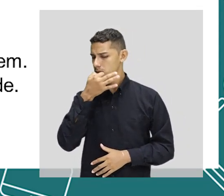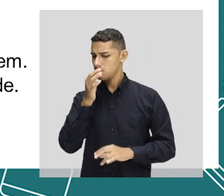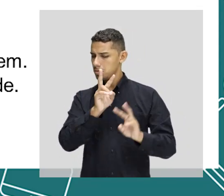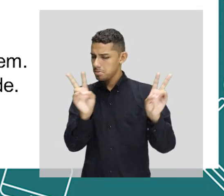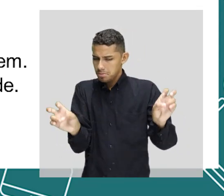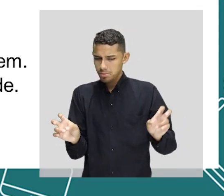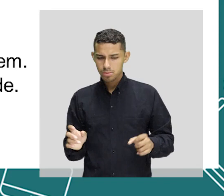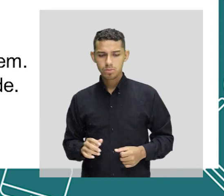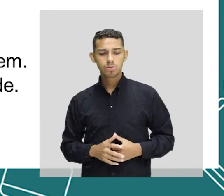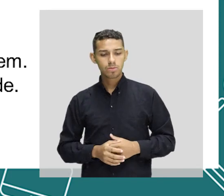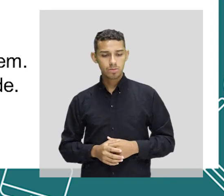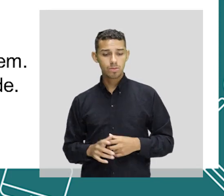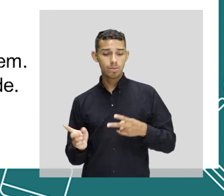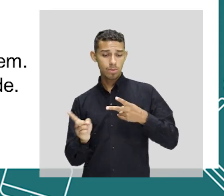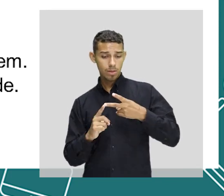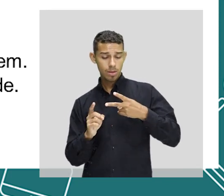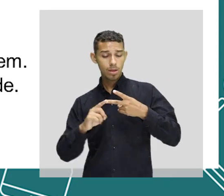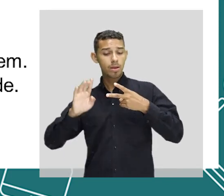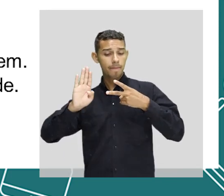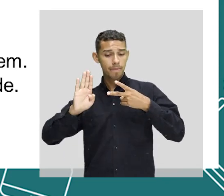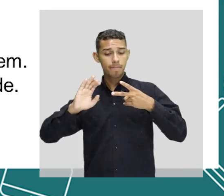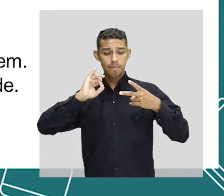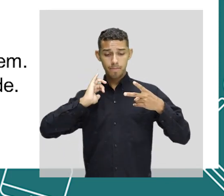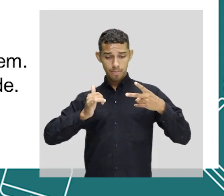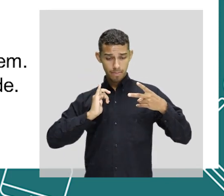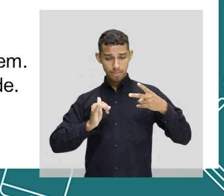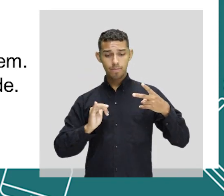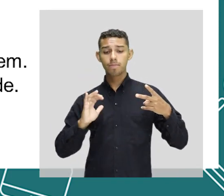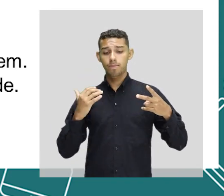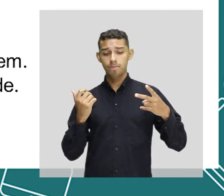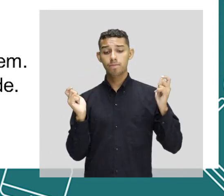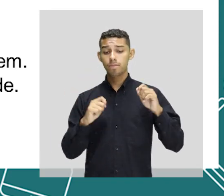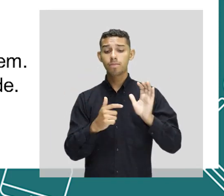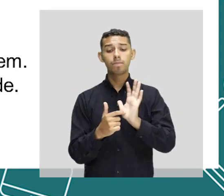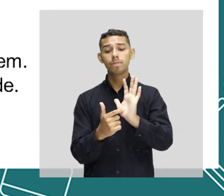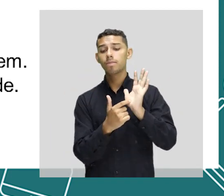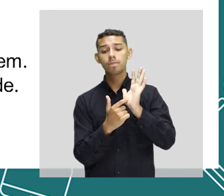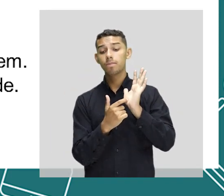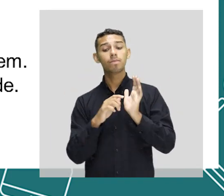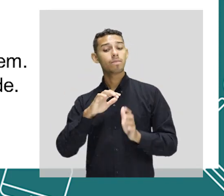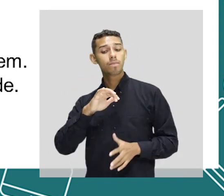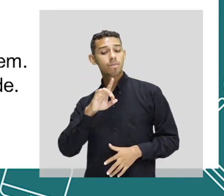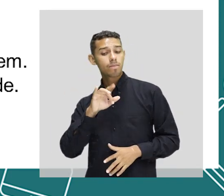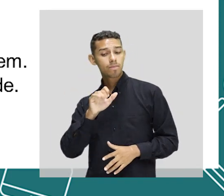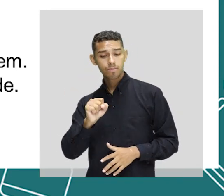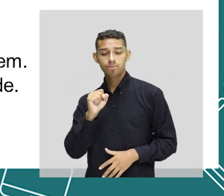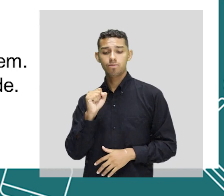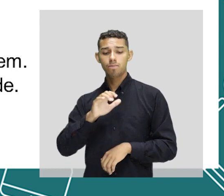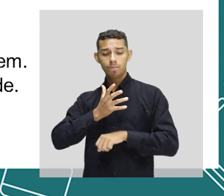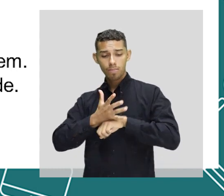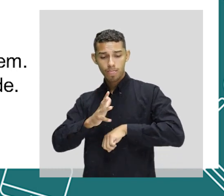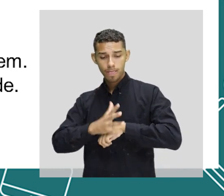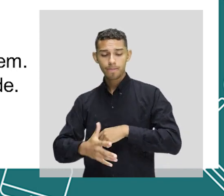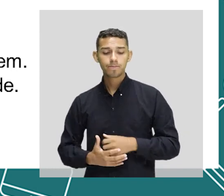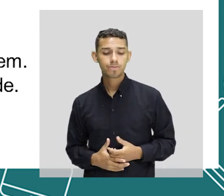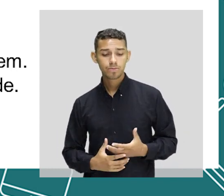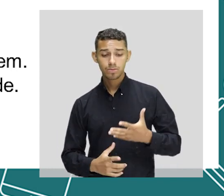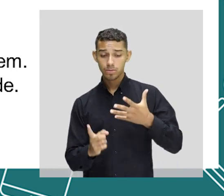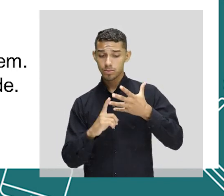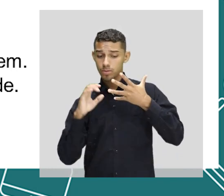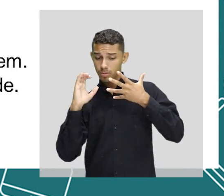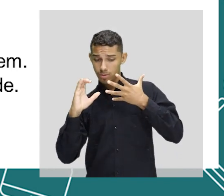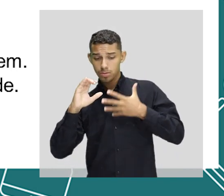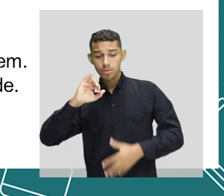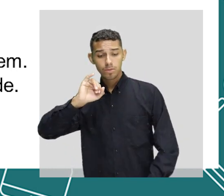tema. Letra B, narrativa, por apresentar uma cadeia de ações.